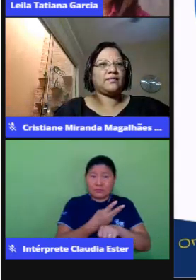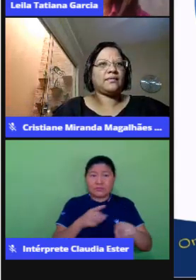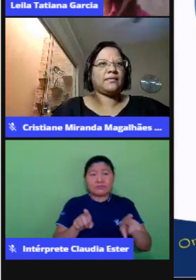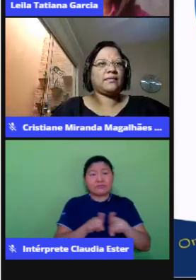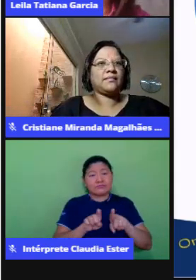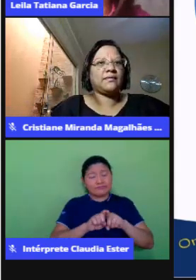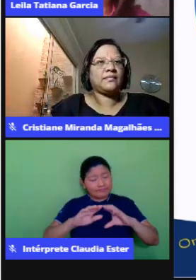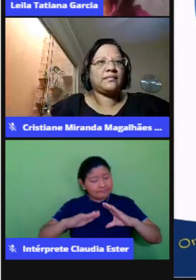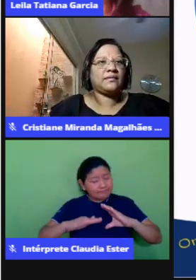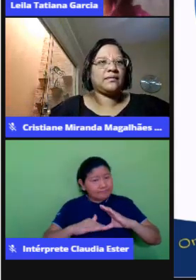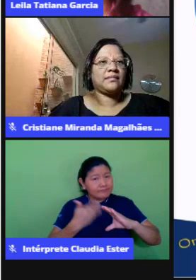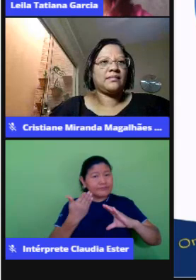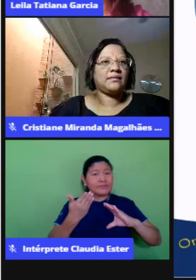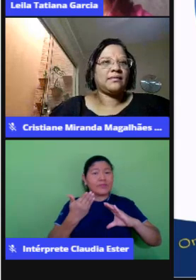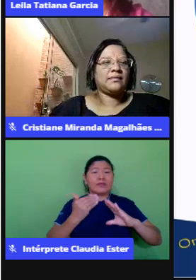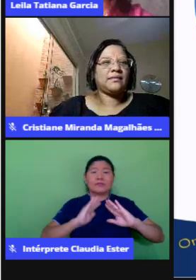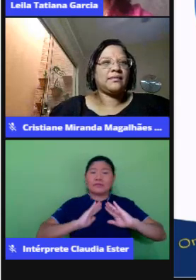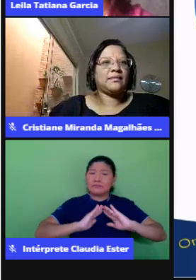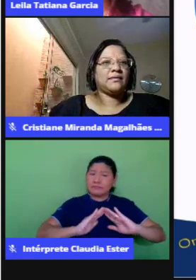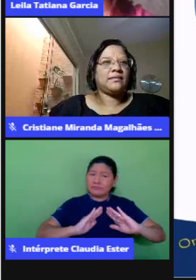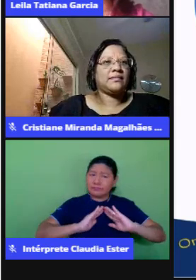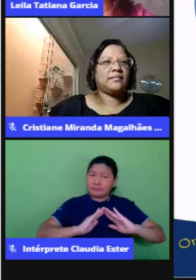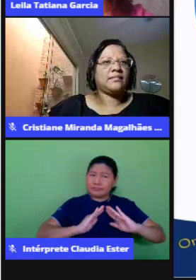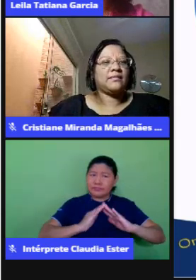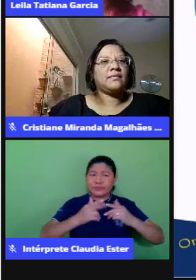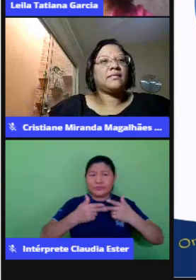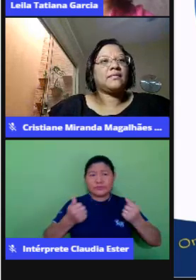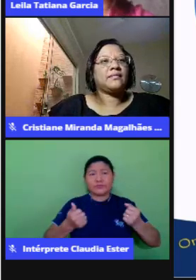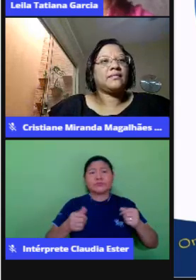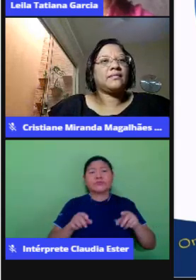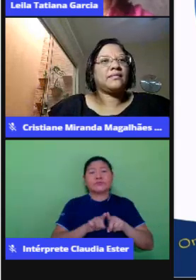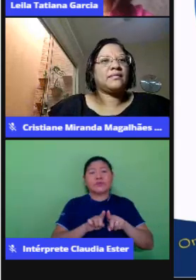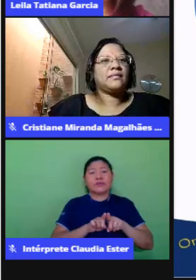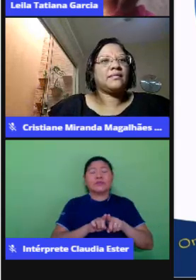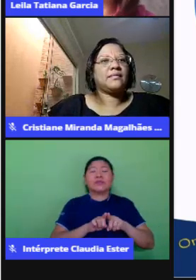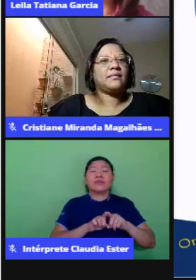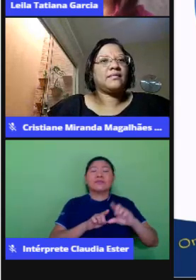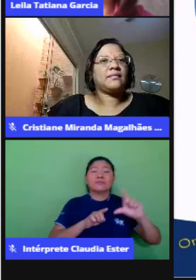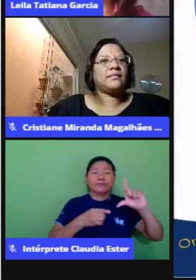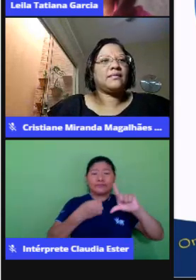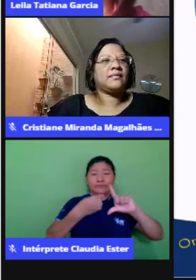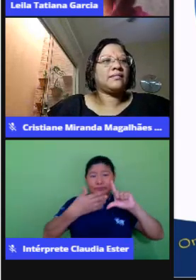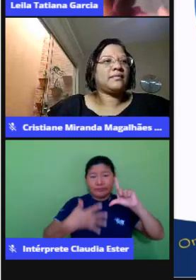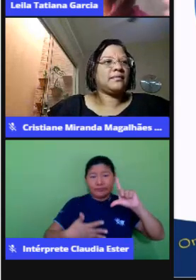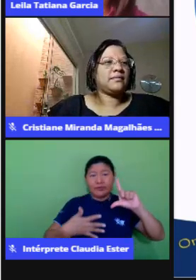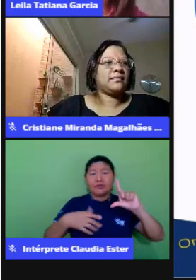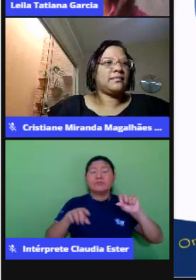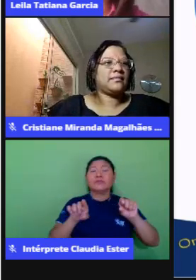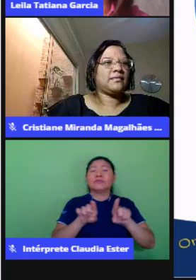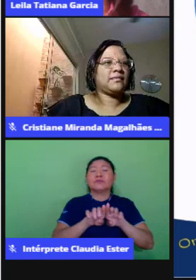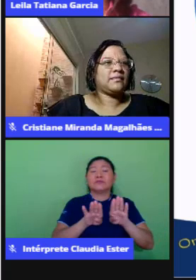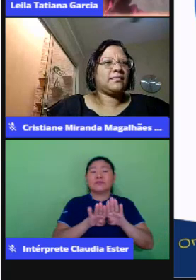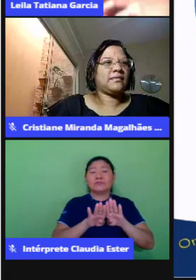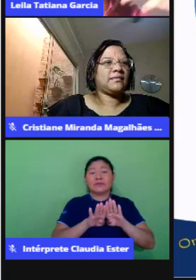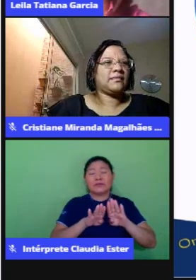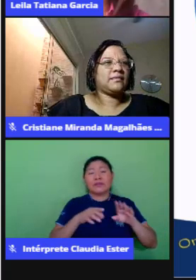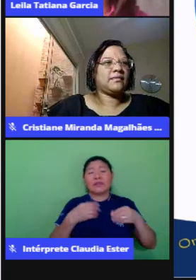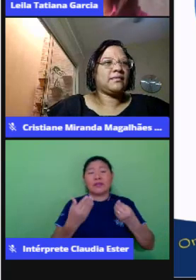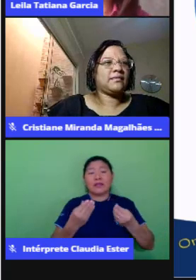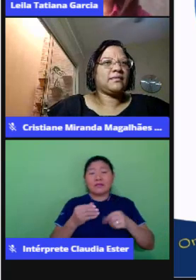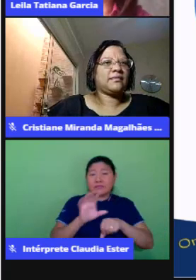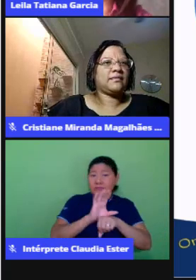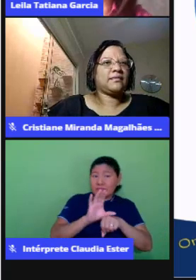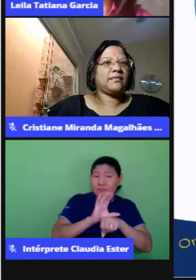nas demandas necessárias, né? Nós temos também o nosso blog de ciências, queremos incentivá-los